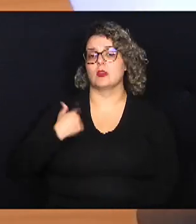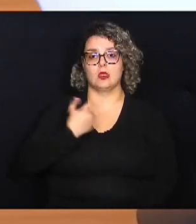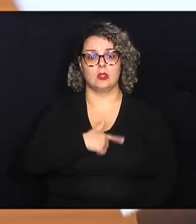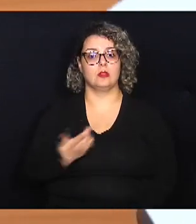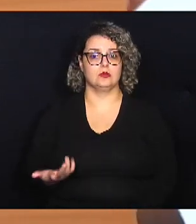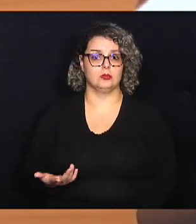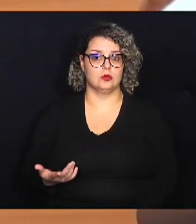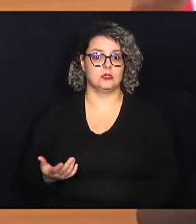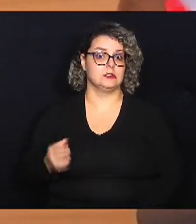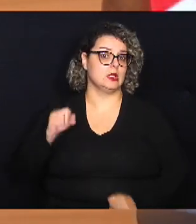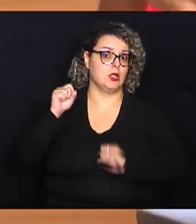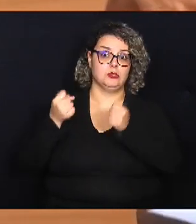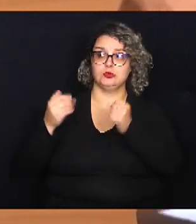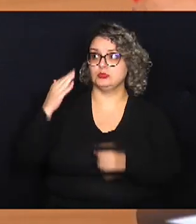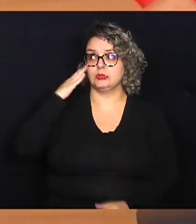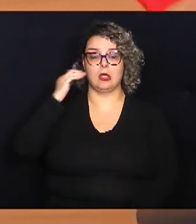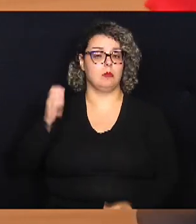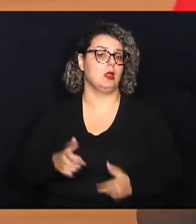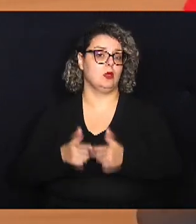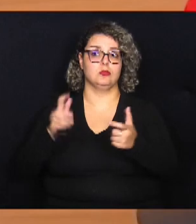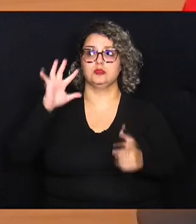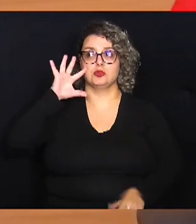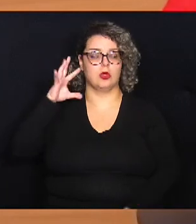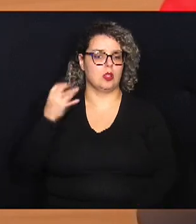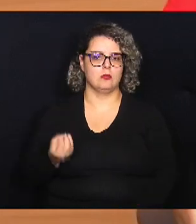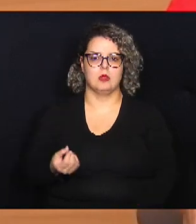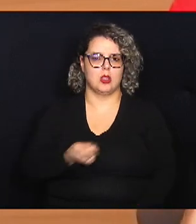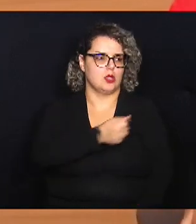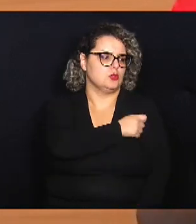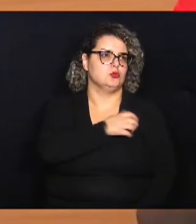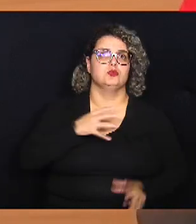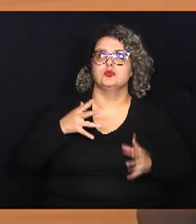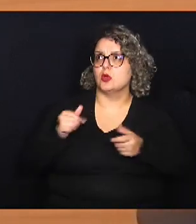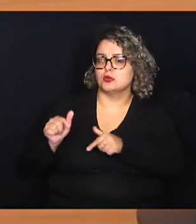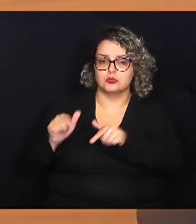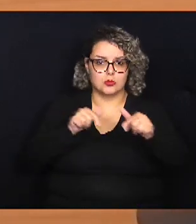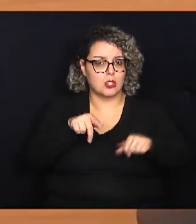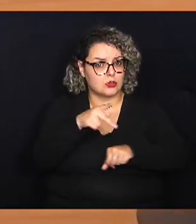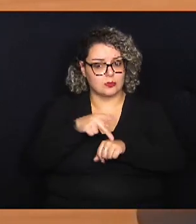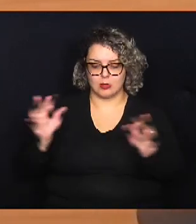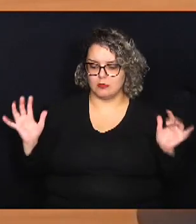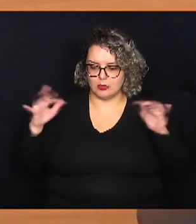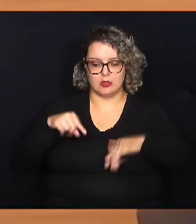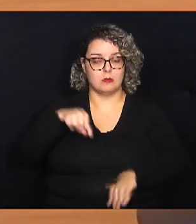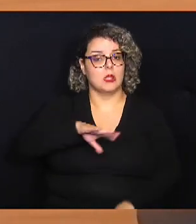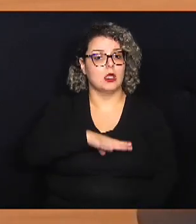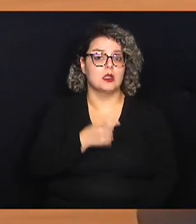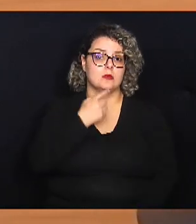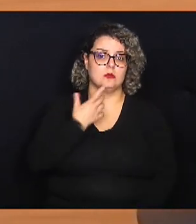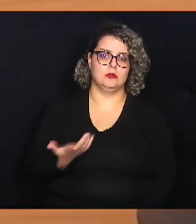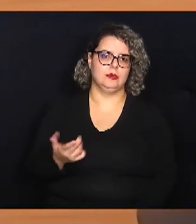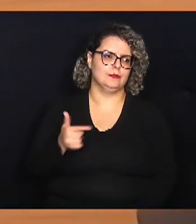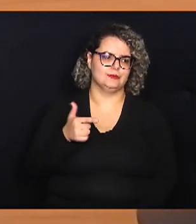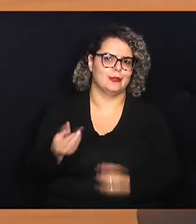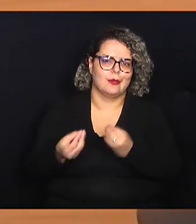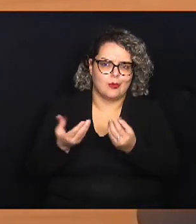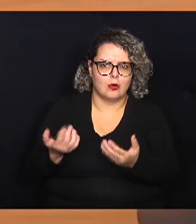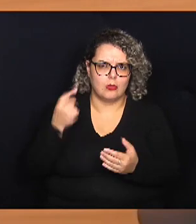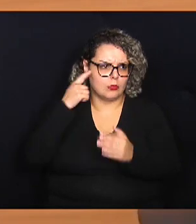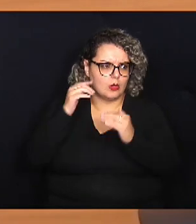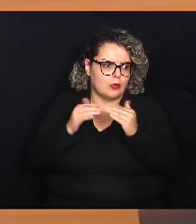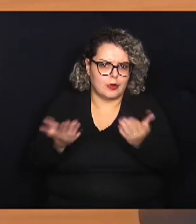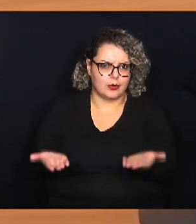nós temos estudantes de todos os cantos do país e não é concebível, não há